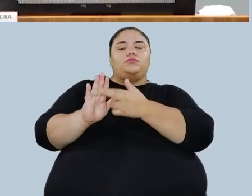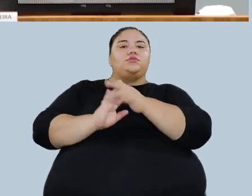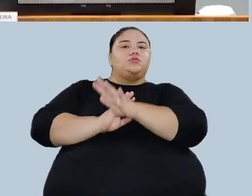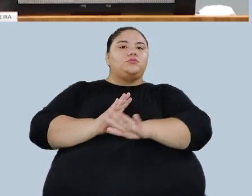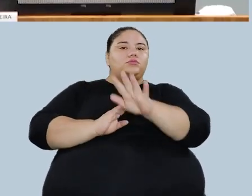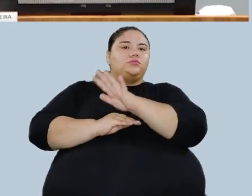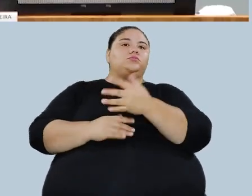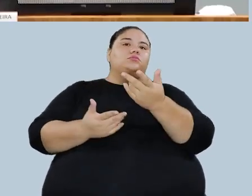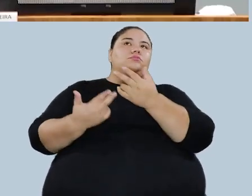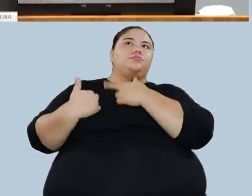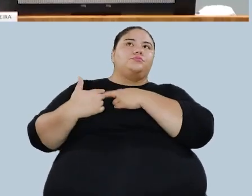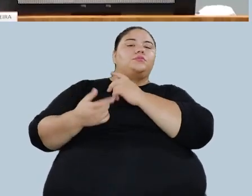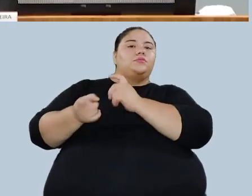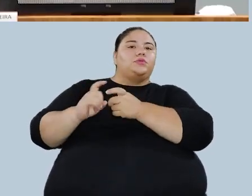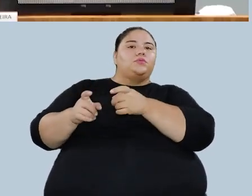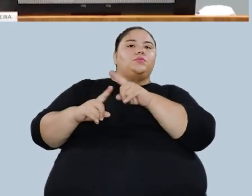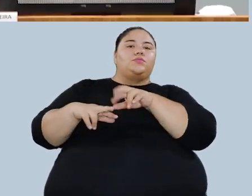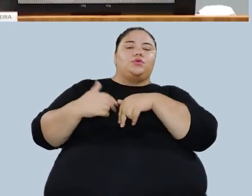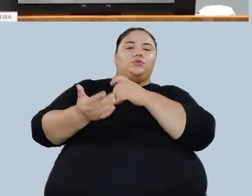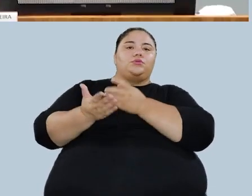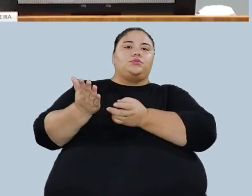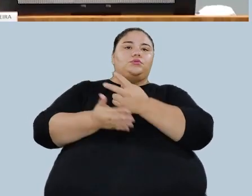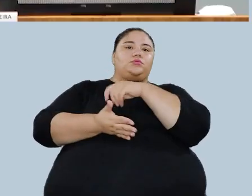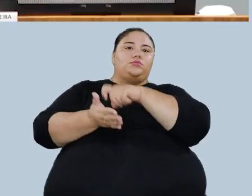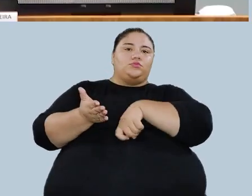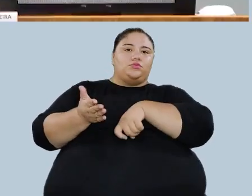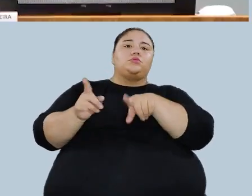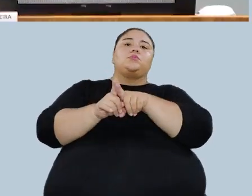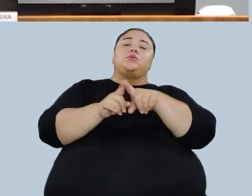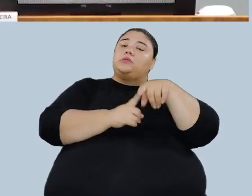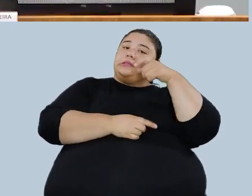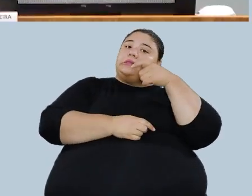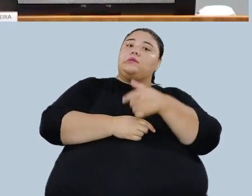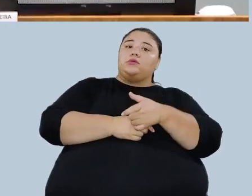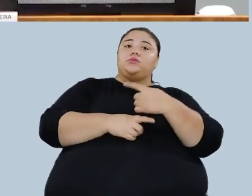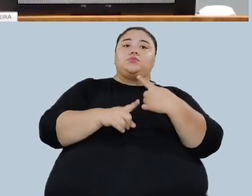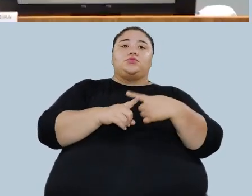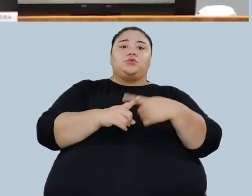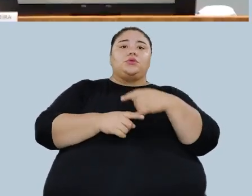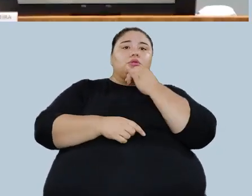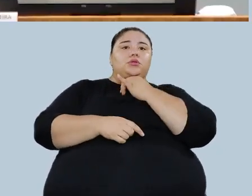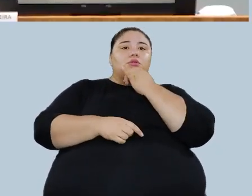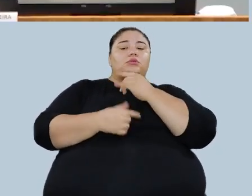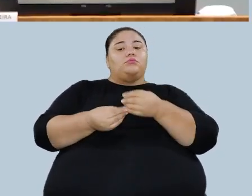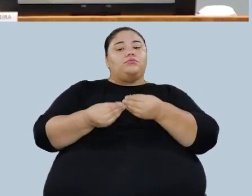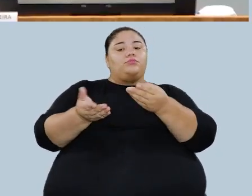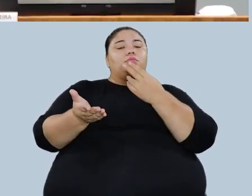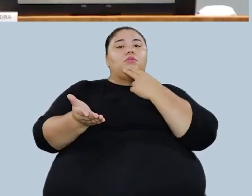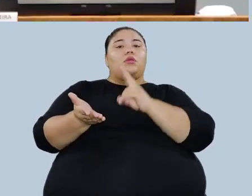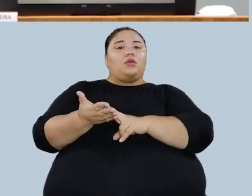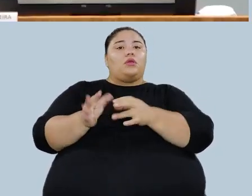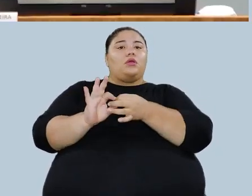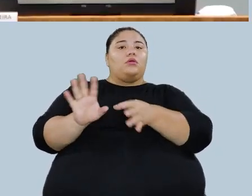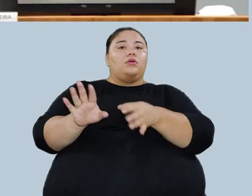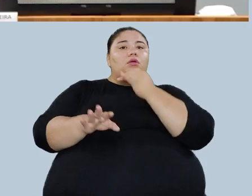do bem, sem responsabilidade do administrador do consórcio por esses tributos. Isso é outro elemento interessante, porque faz com que a carta de crédito seja